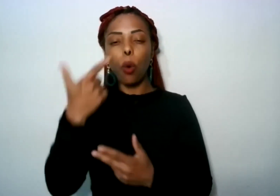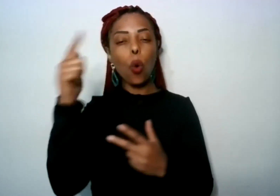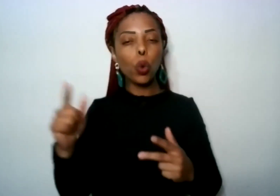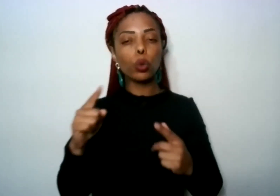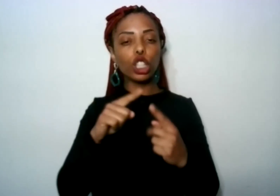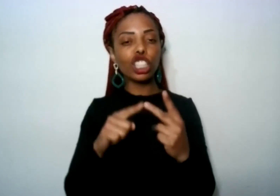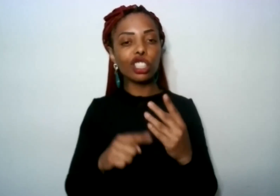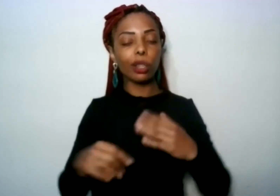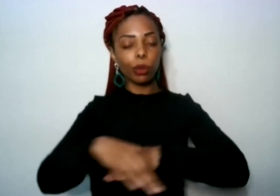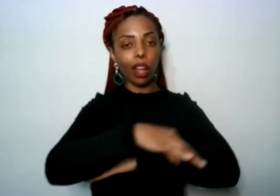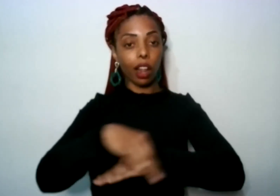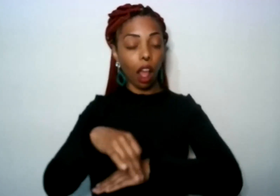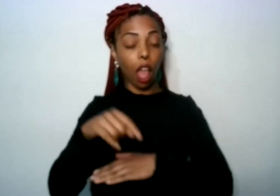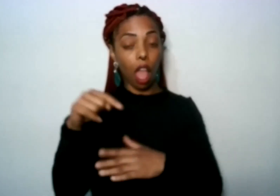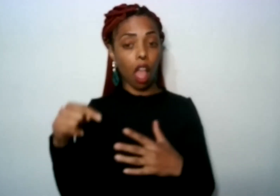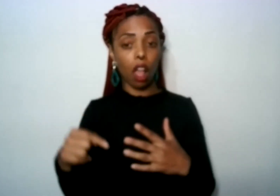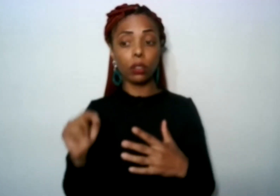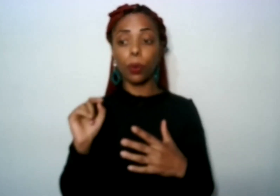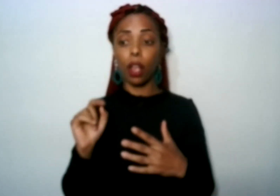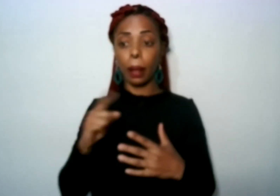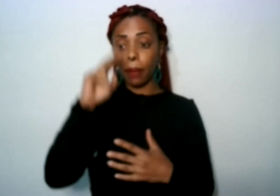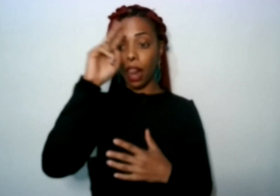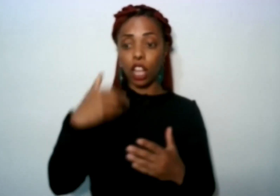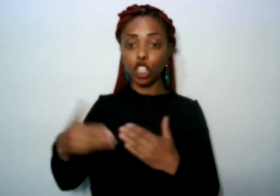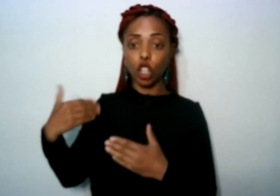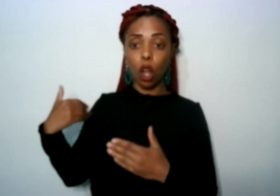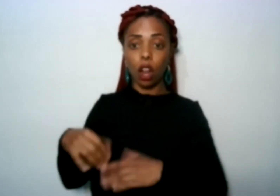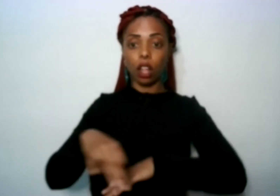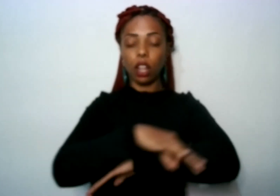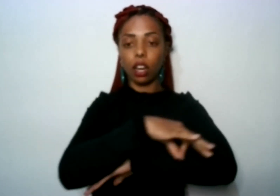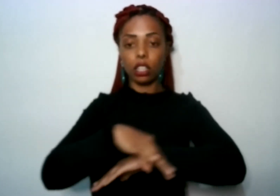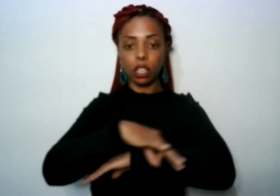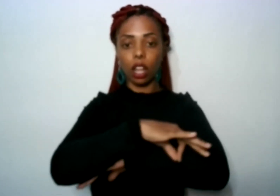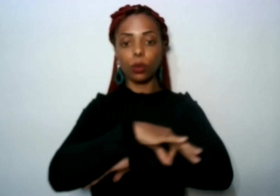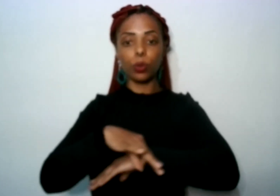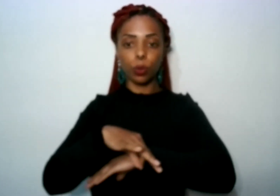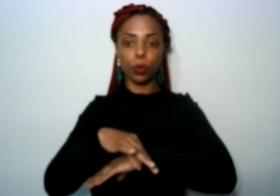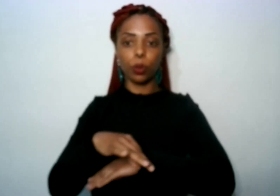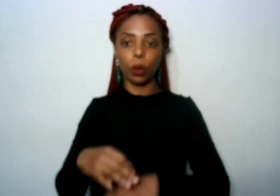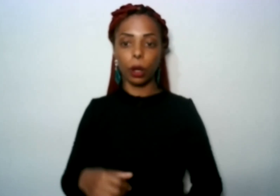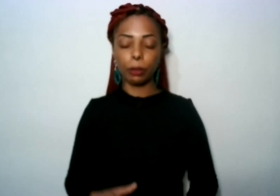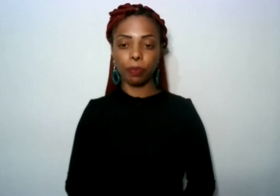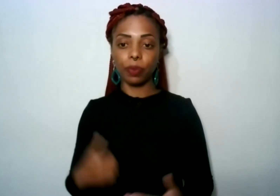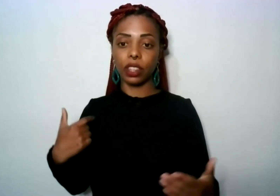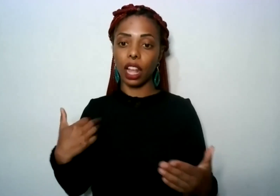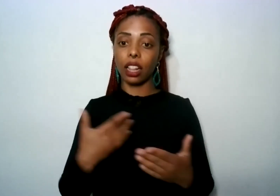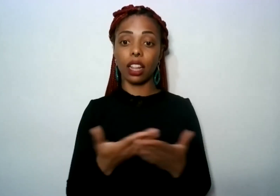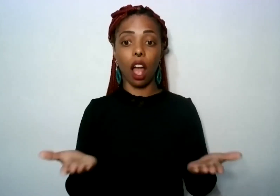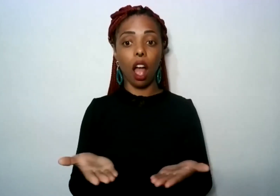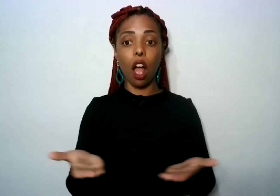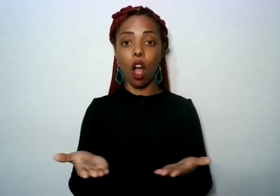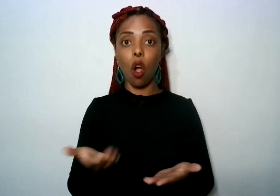arquiteturas que pela historiografia da arquitetura até esse momento não foram tão